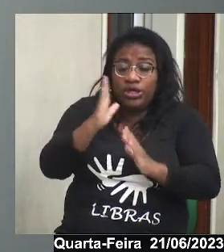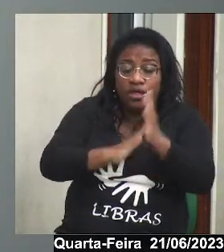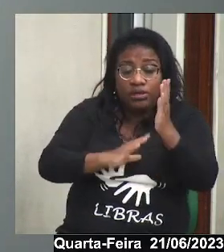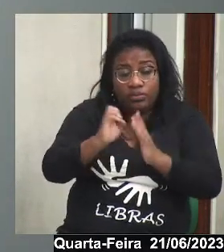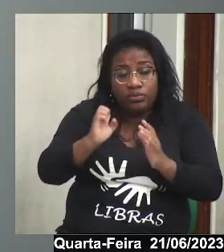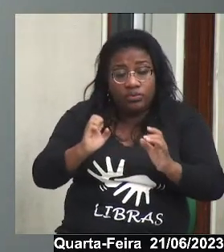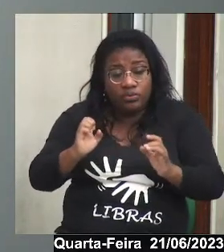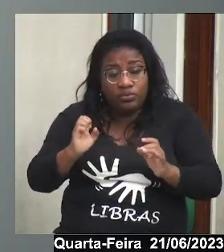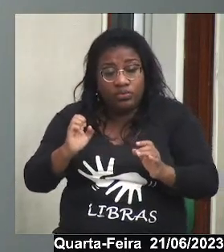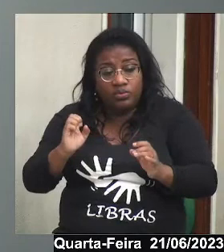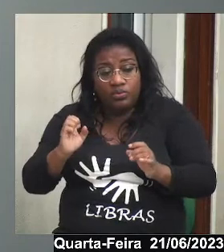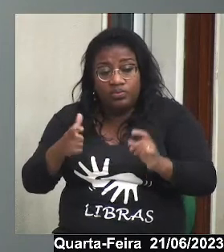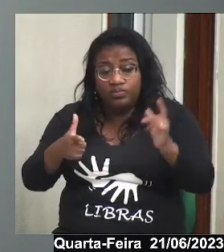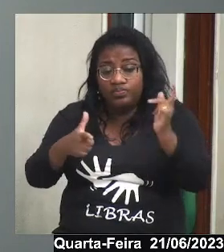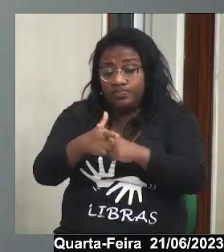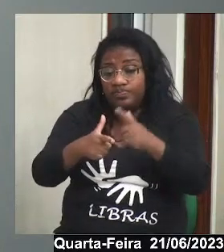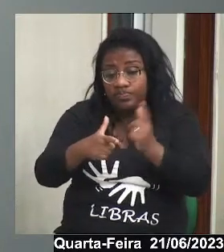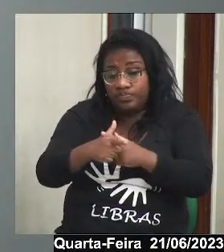Imbu estão cansados.